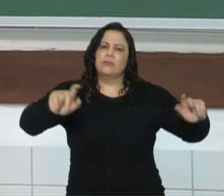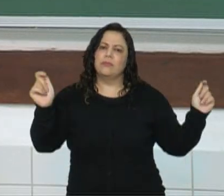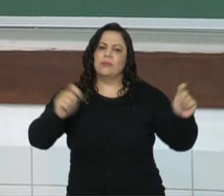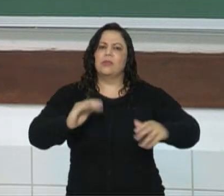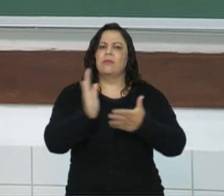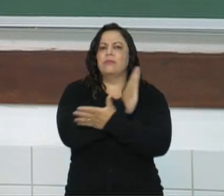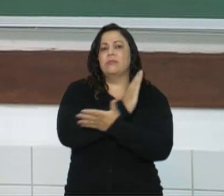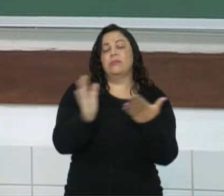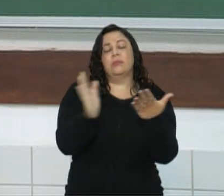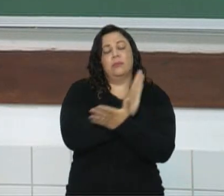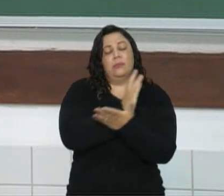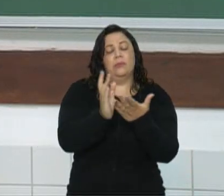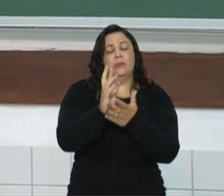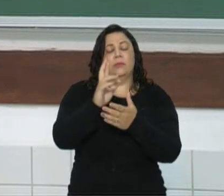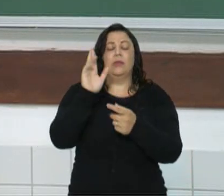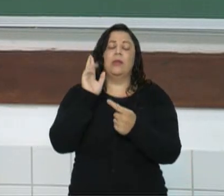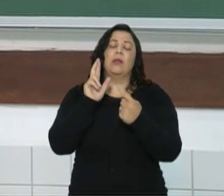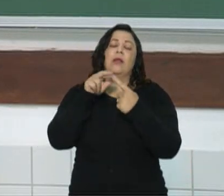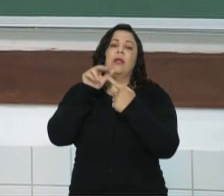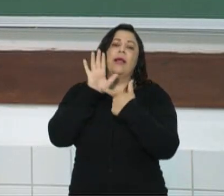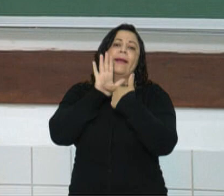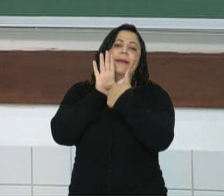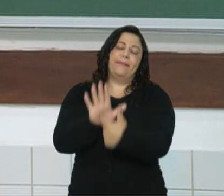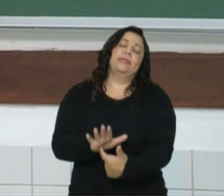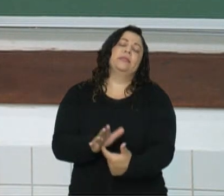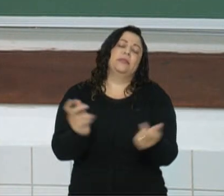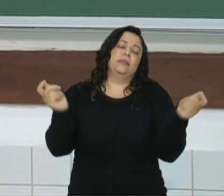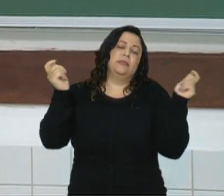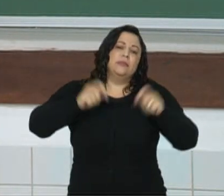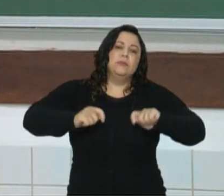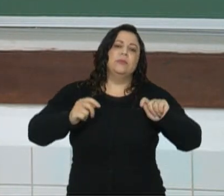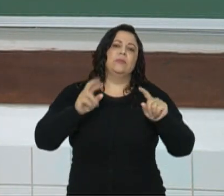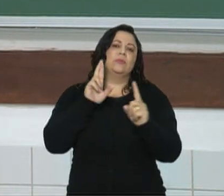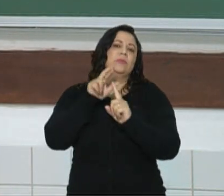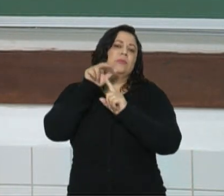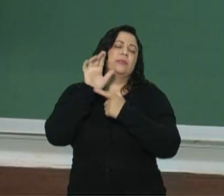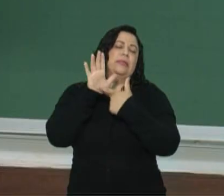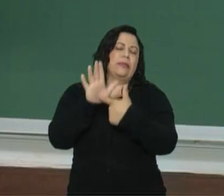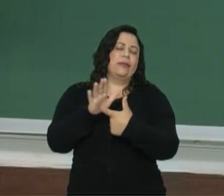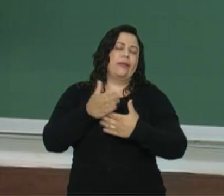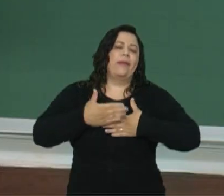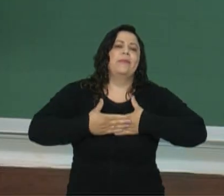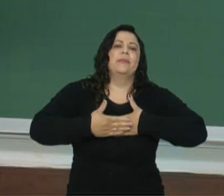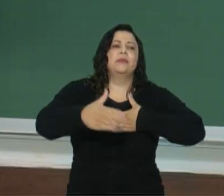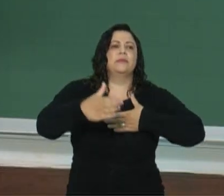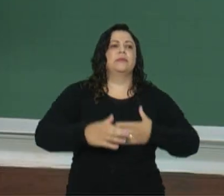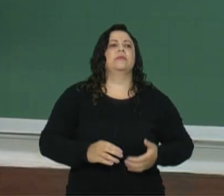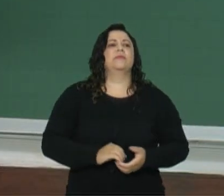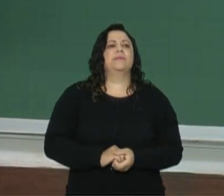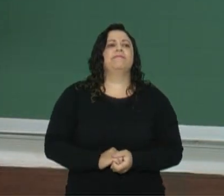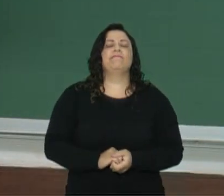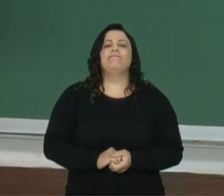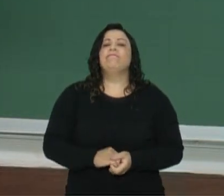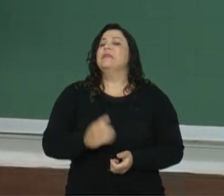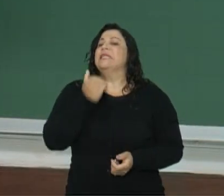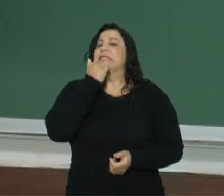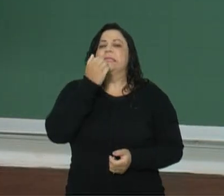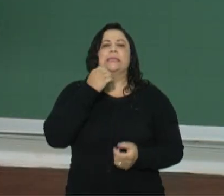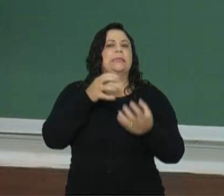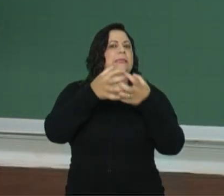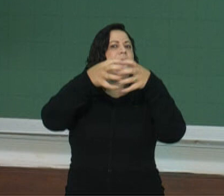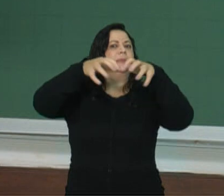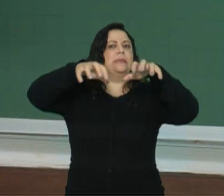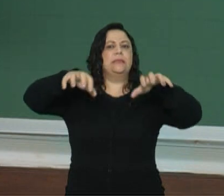que se veem representadas a partir dessa noção. Portanto, é indissociável, ou seja, não se